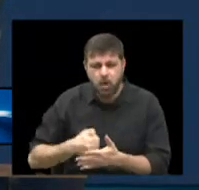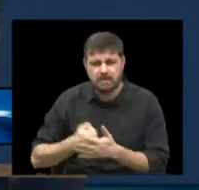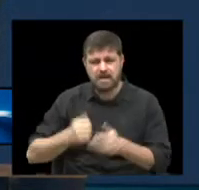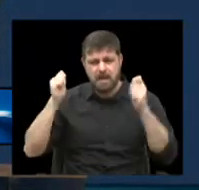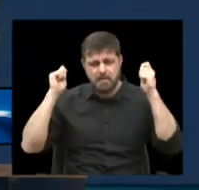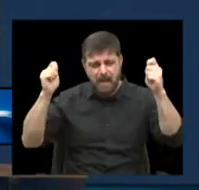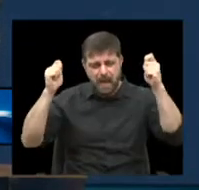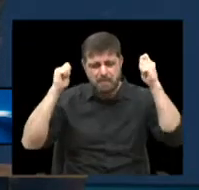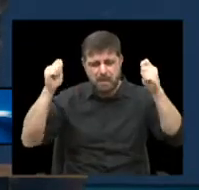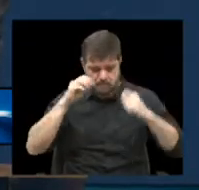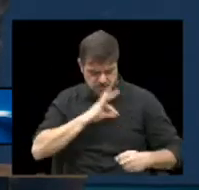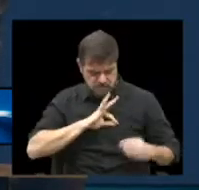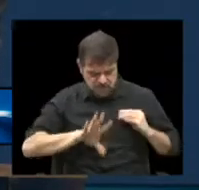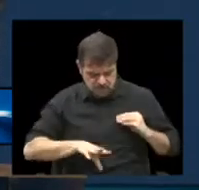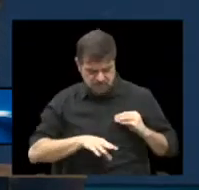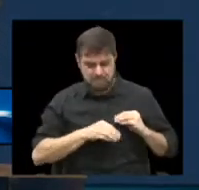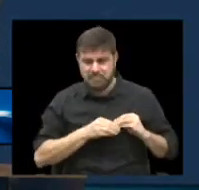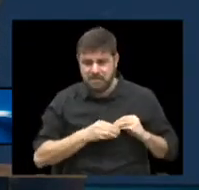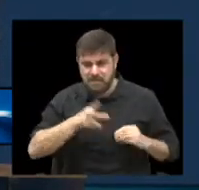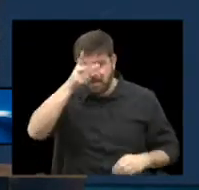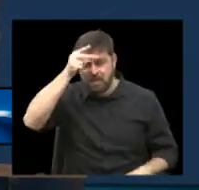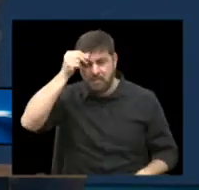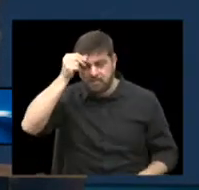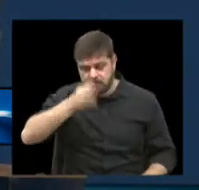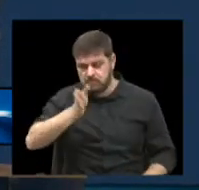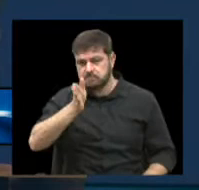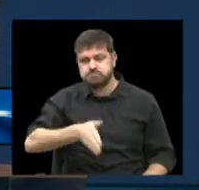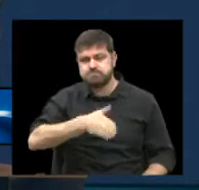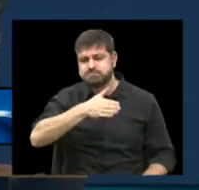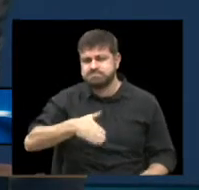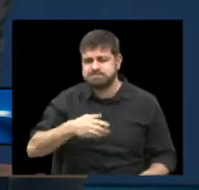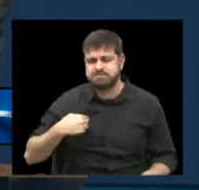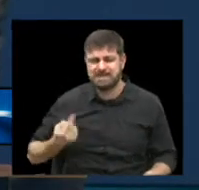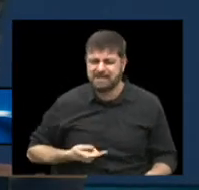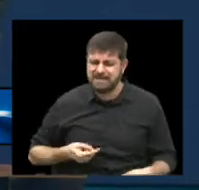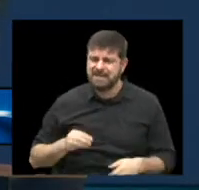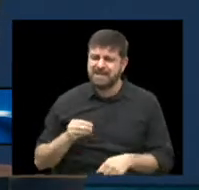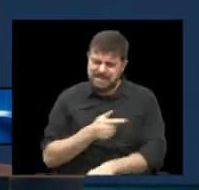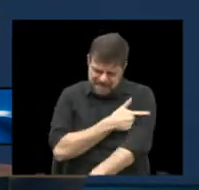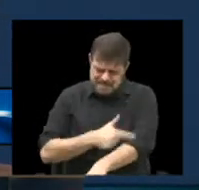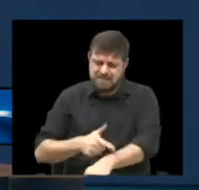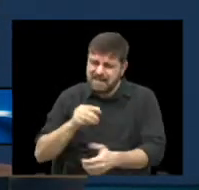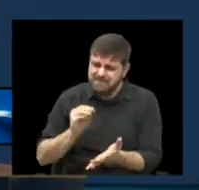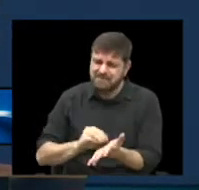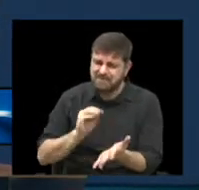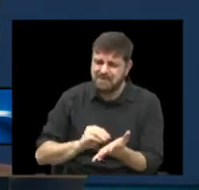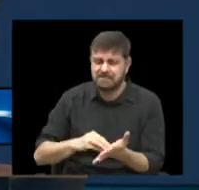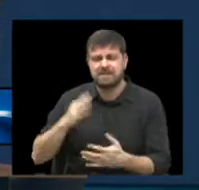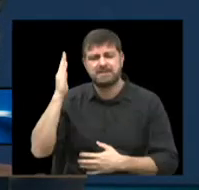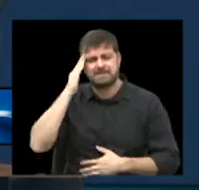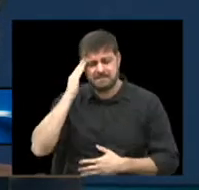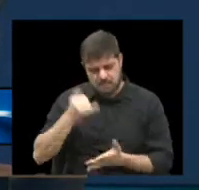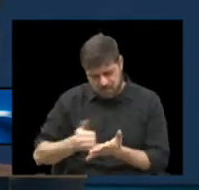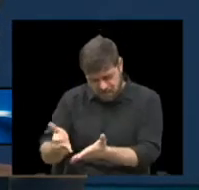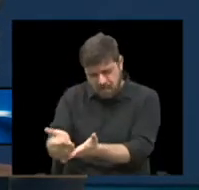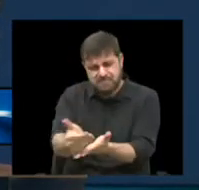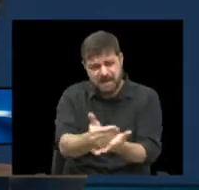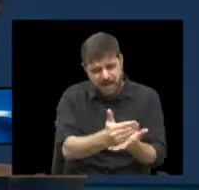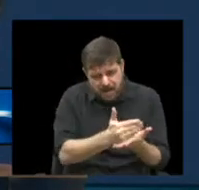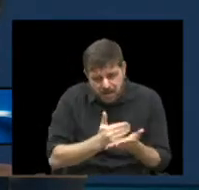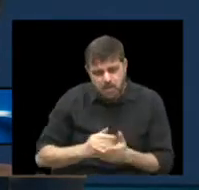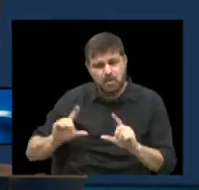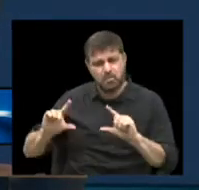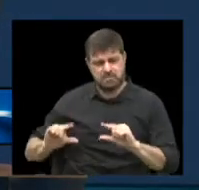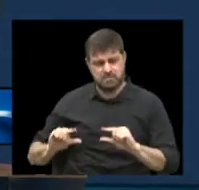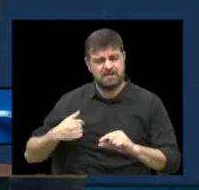públicos municipais. Isso é um desrespeito profundo com os trabalhadores e trabalhadoras. A gente sabe da queda de arrecadação, sabe dos problemas da cidade,